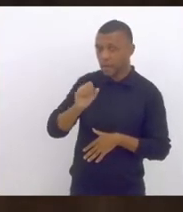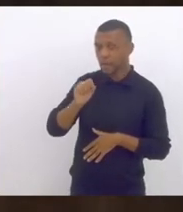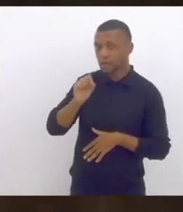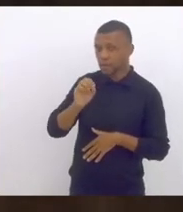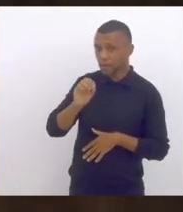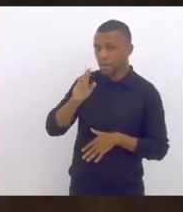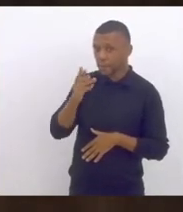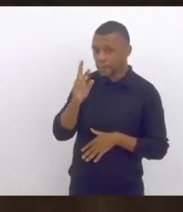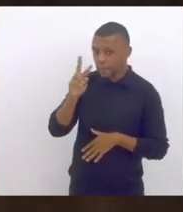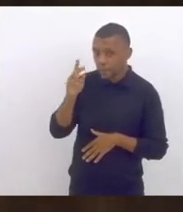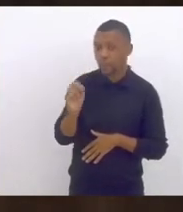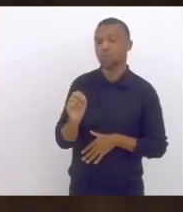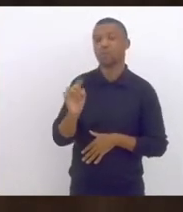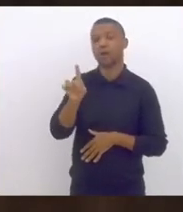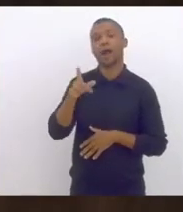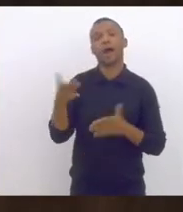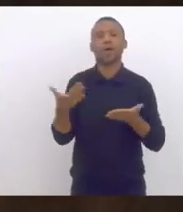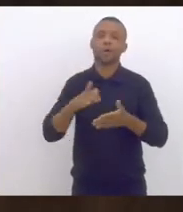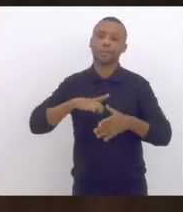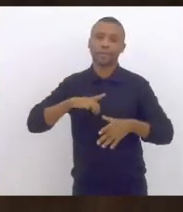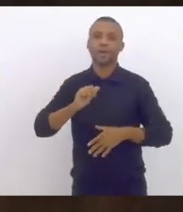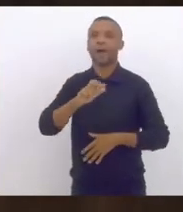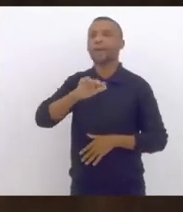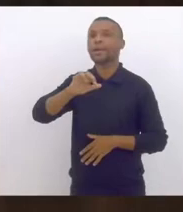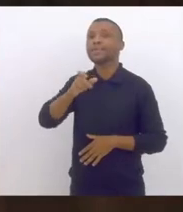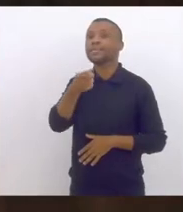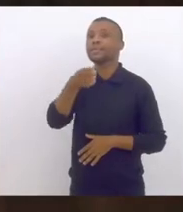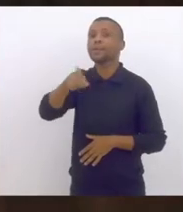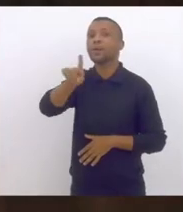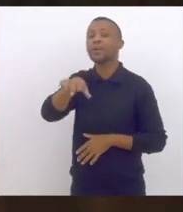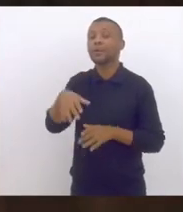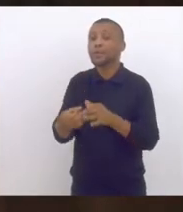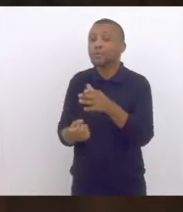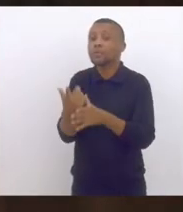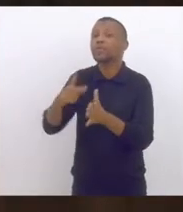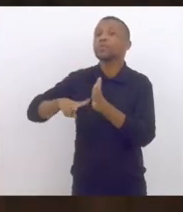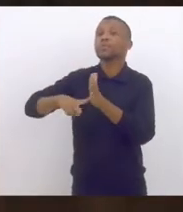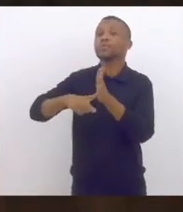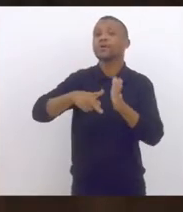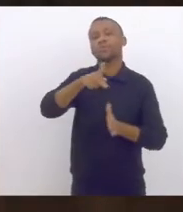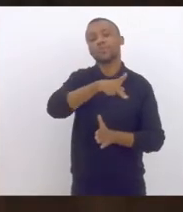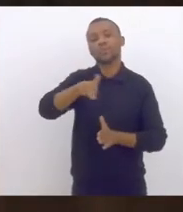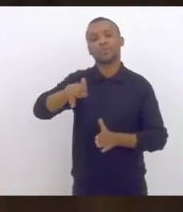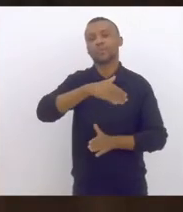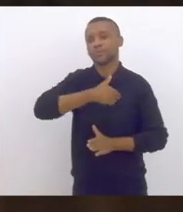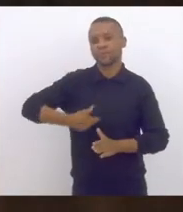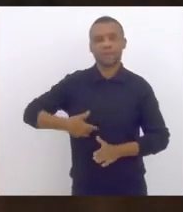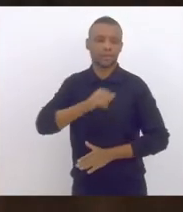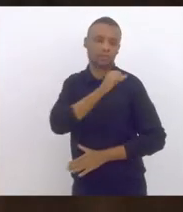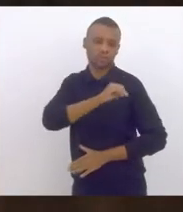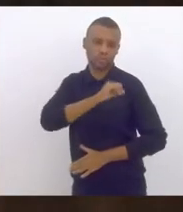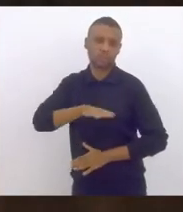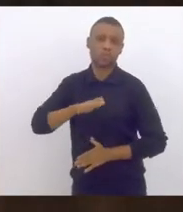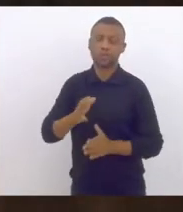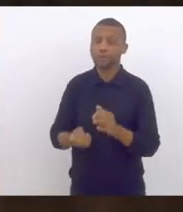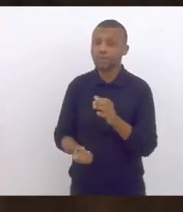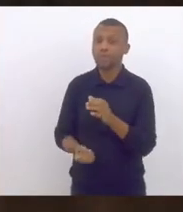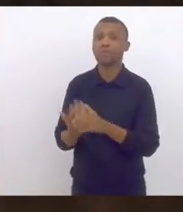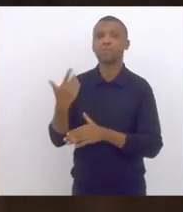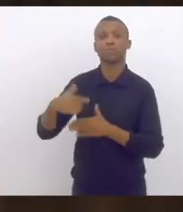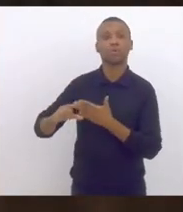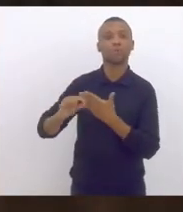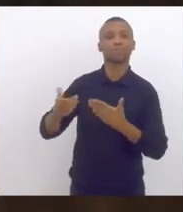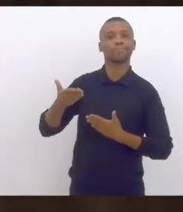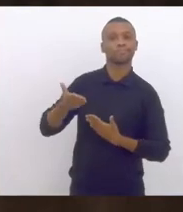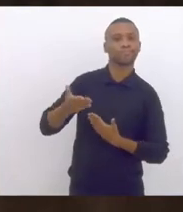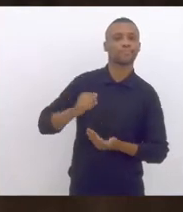um professor fundador, se não me engano, do Sindicato de Professores do Estado do Rio de Janeiro, fundador